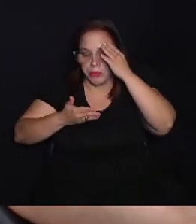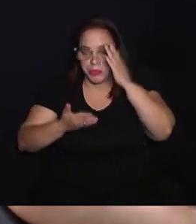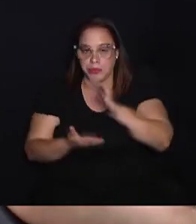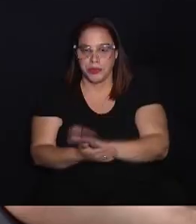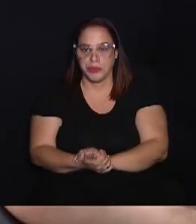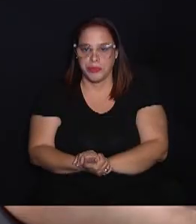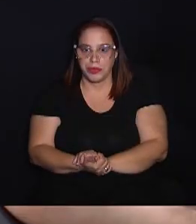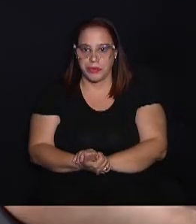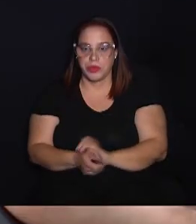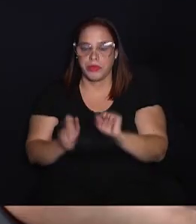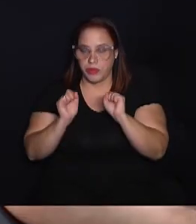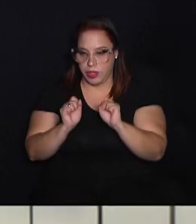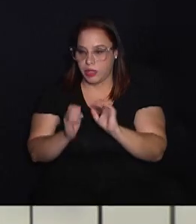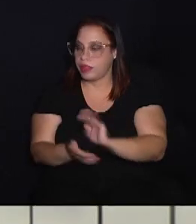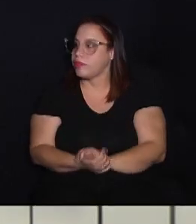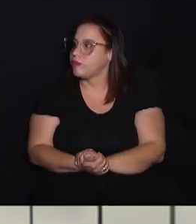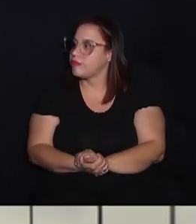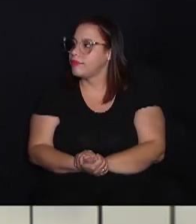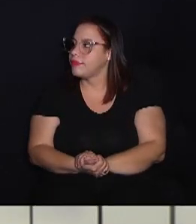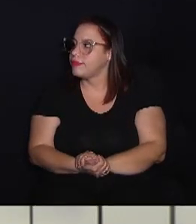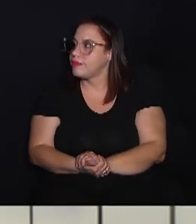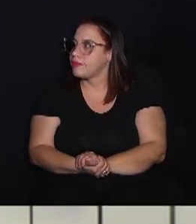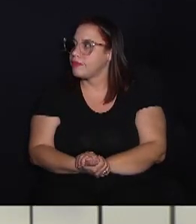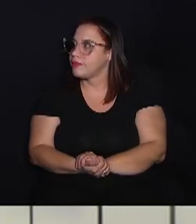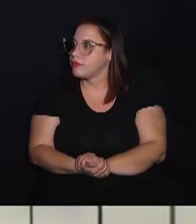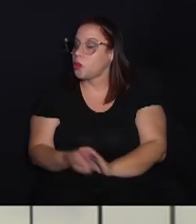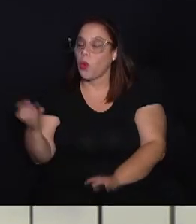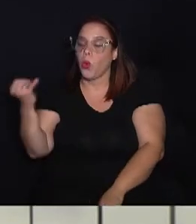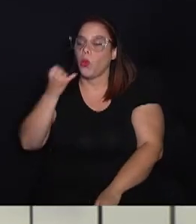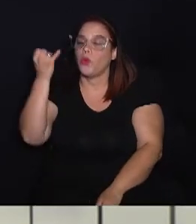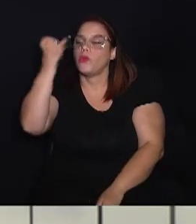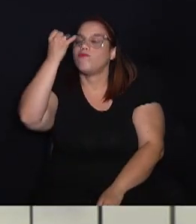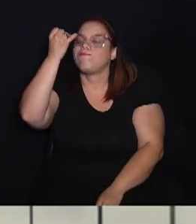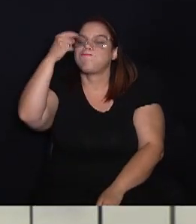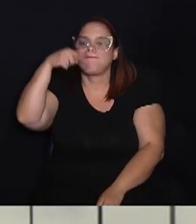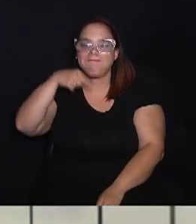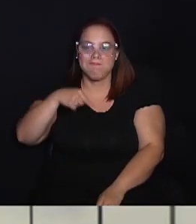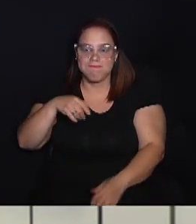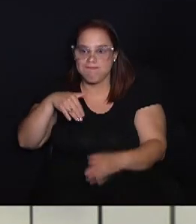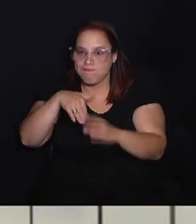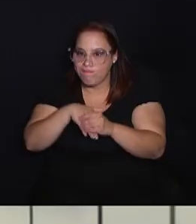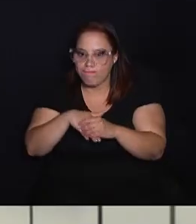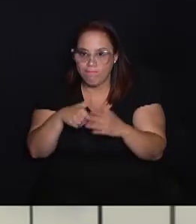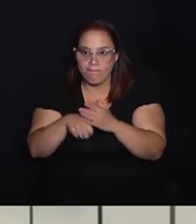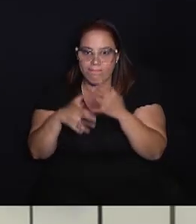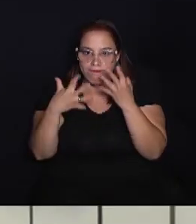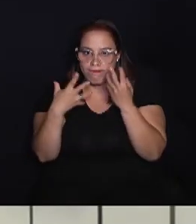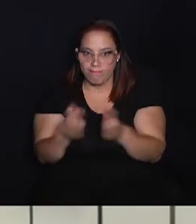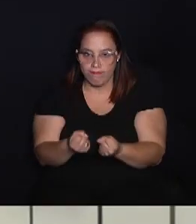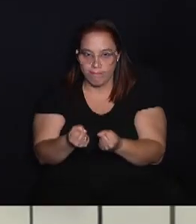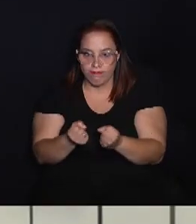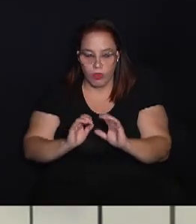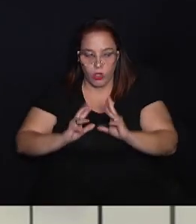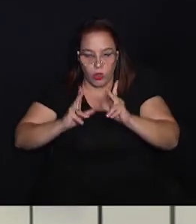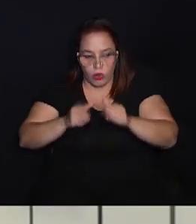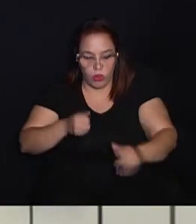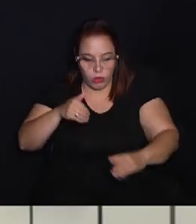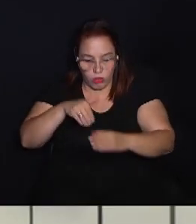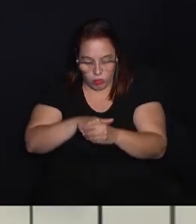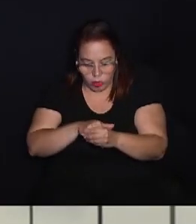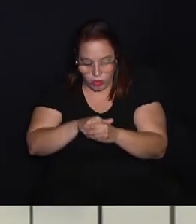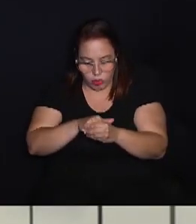a Deus. Bom, é o que eu ia falar, dentro da expectativa da Polícia Militar, nada que tenha chamado muito a atenção, tenente? Não, nada que tenha